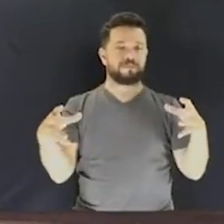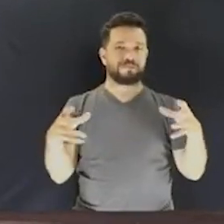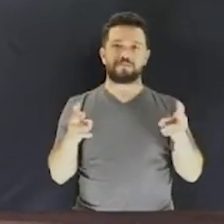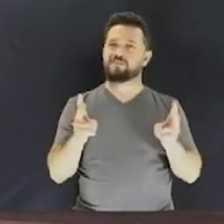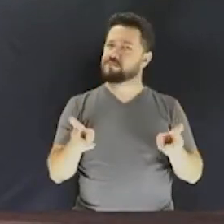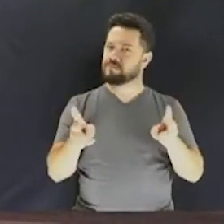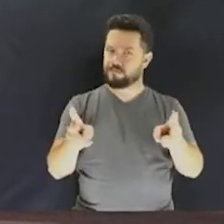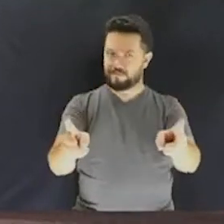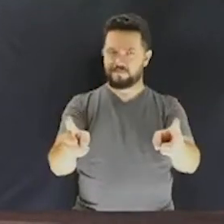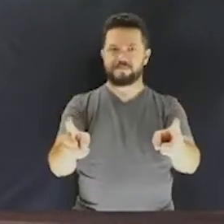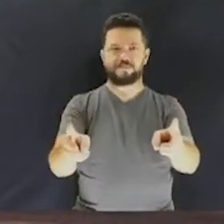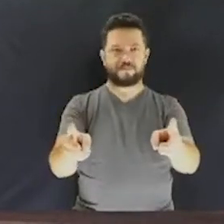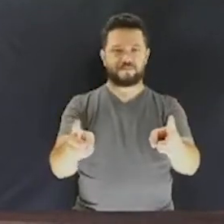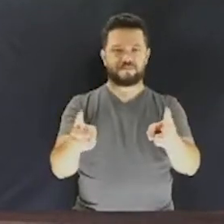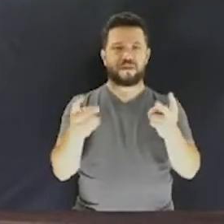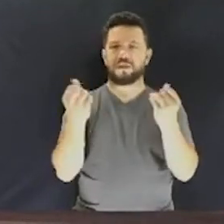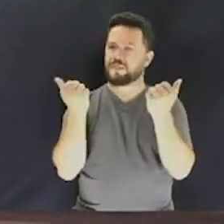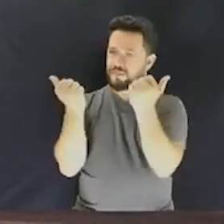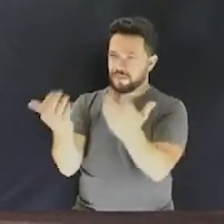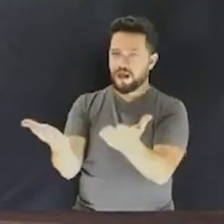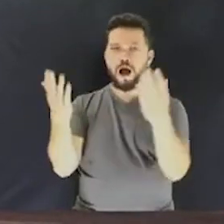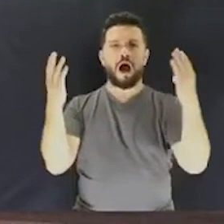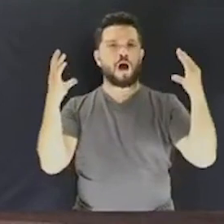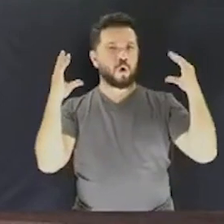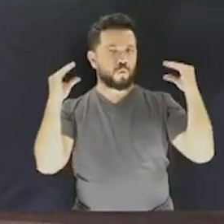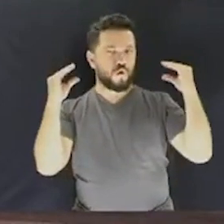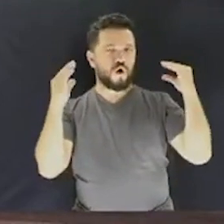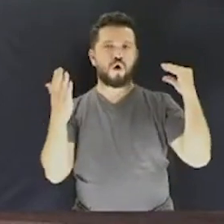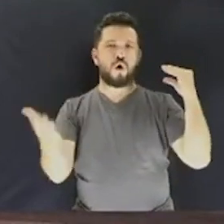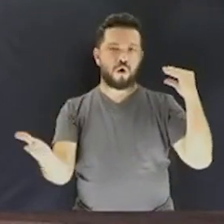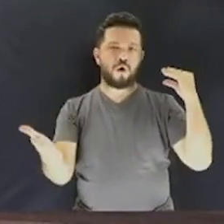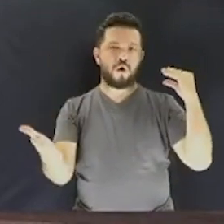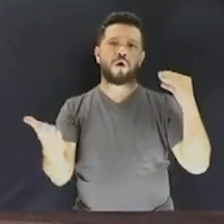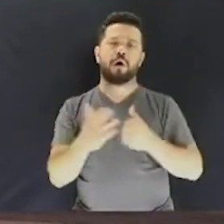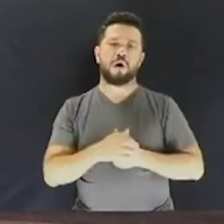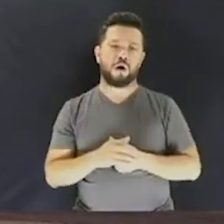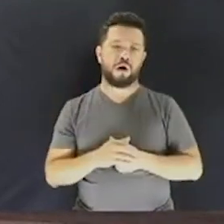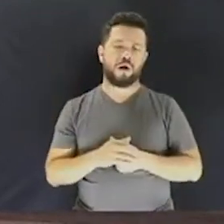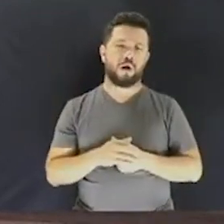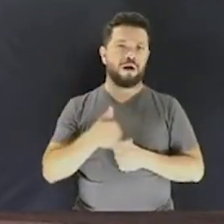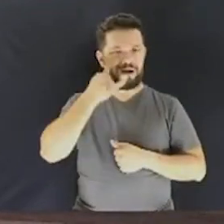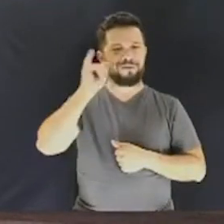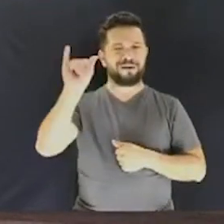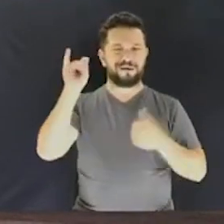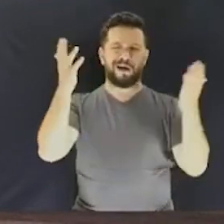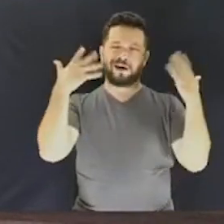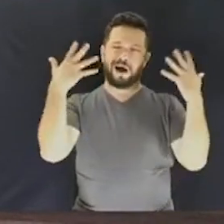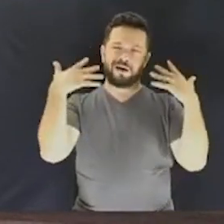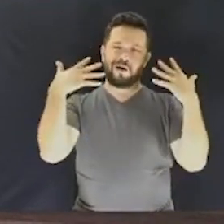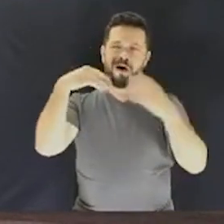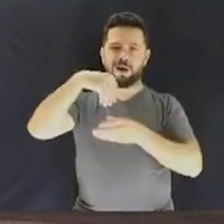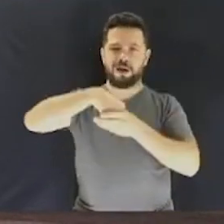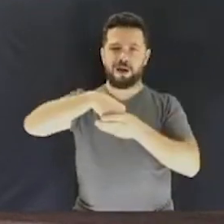trazer um conforto para as pessoas que precisam desse atendimento e muitas vezes precisam enfrentar o forte calor lá dentro. Então, seria essa a sugestão, peço o apoio dos vereadores para que